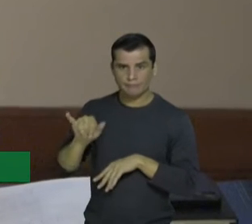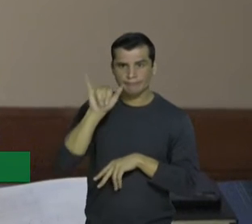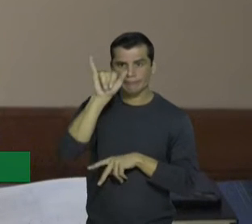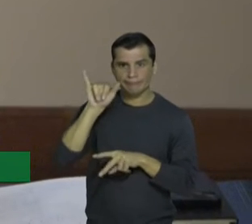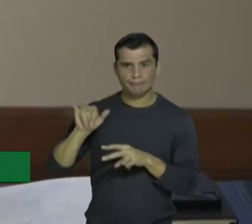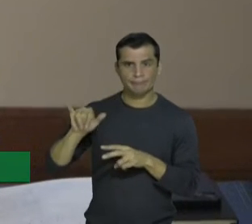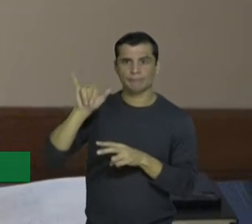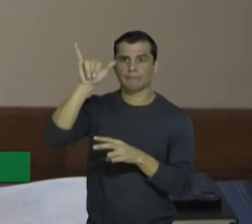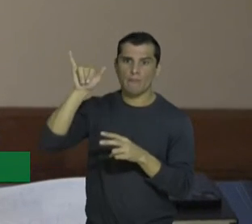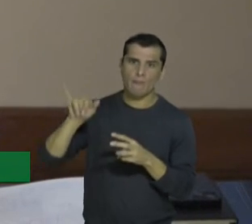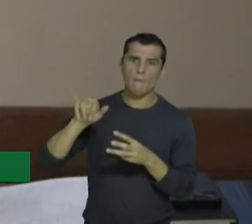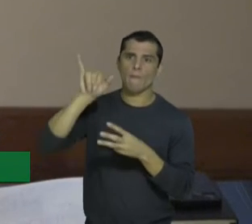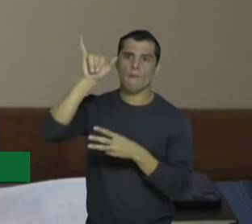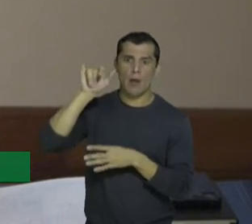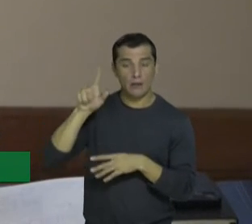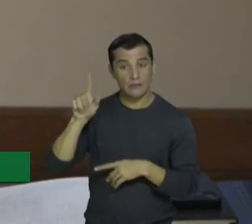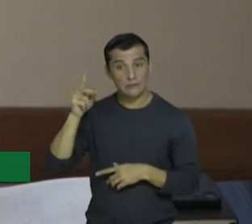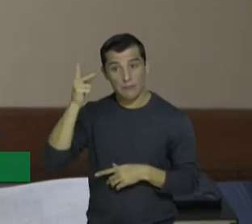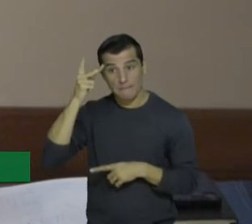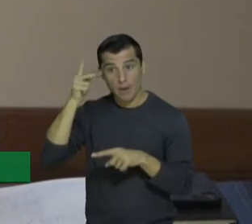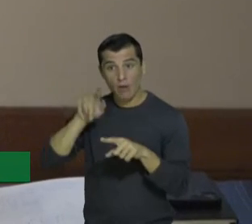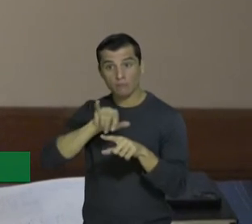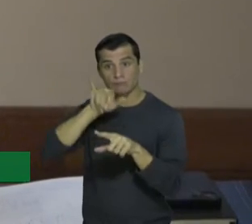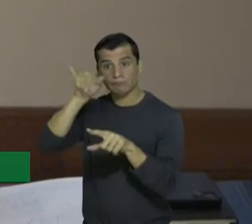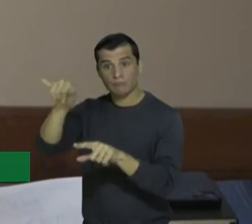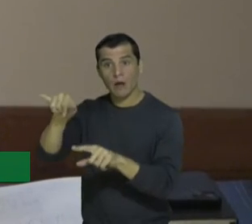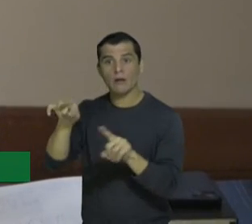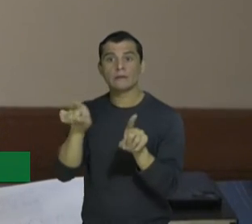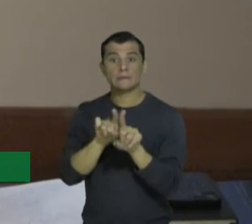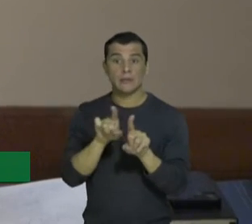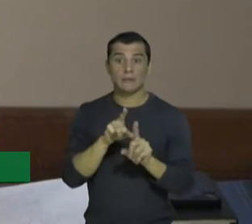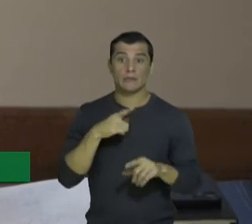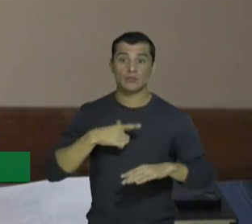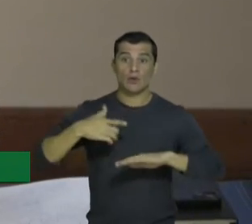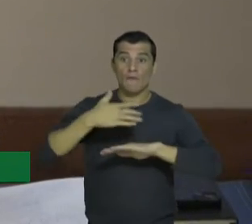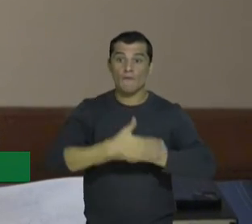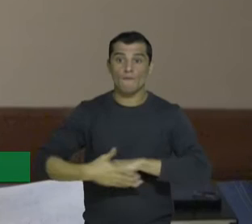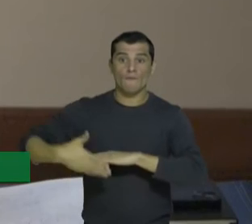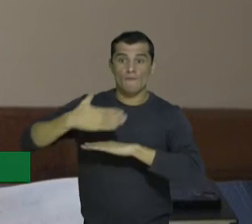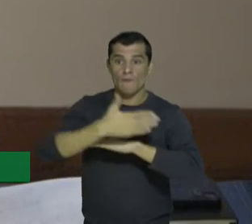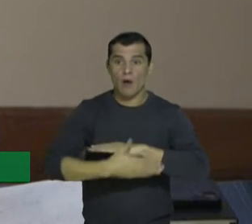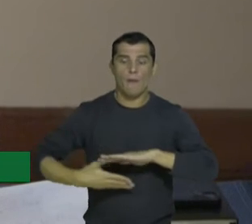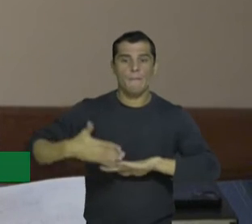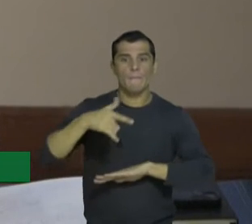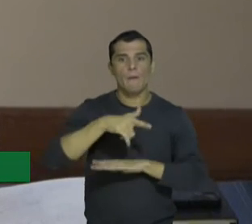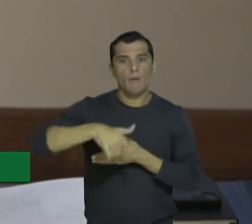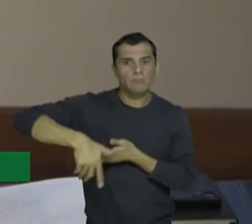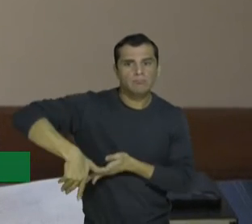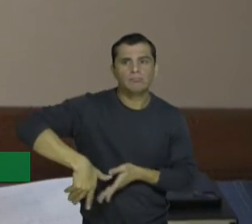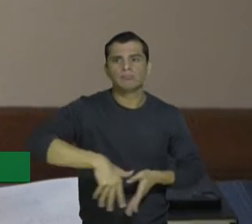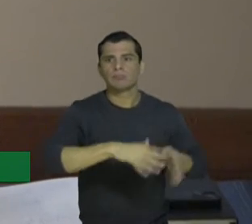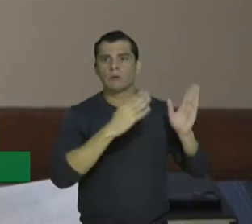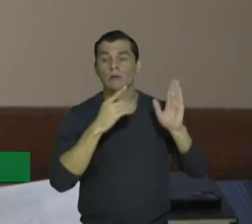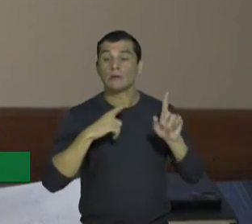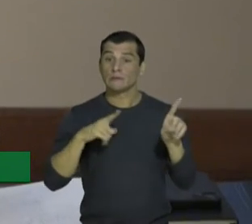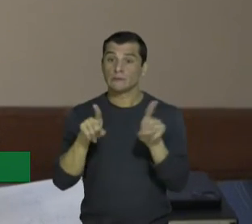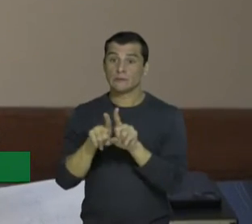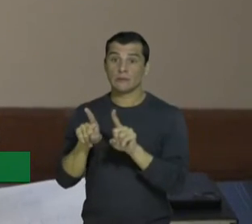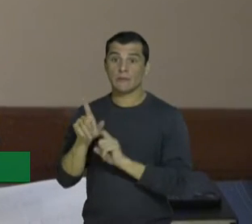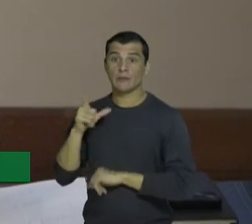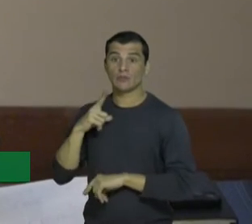Paulo e tinha duas duas vias de acesso uma pavimentada que era a